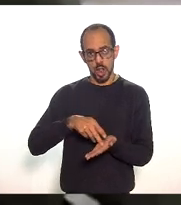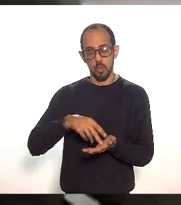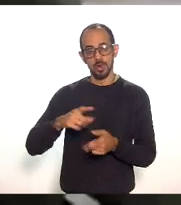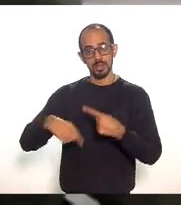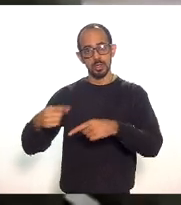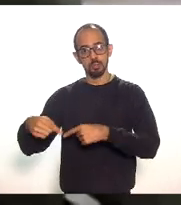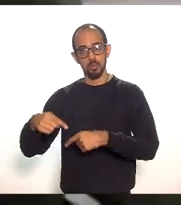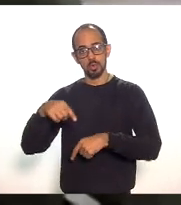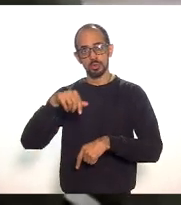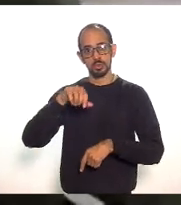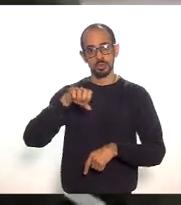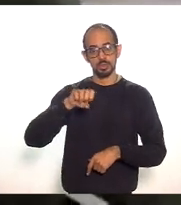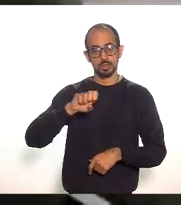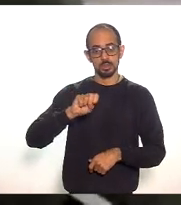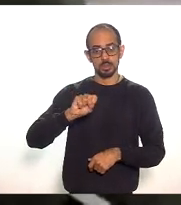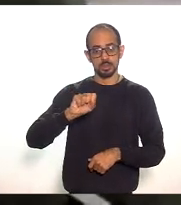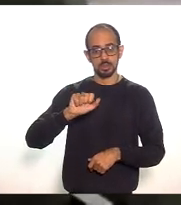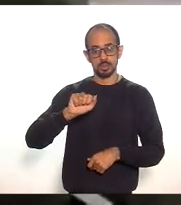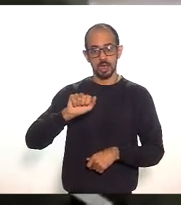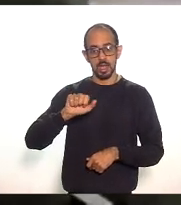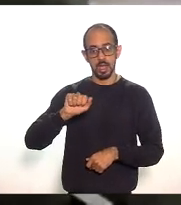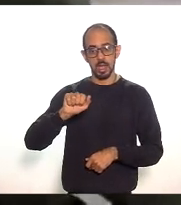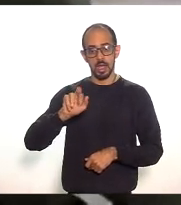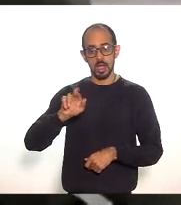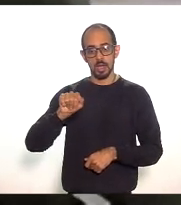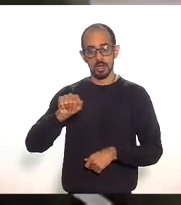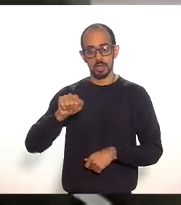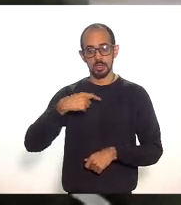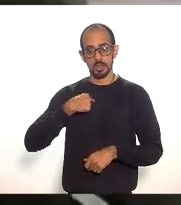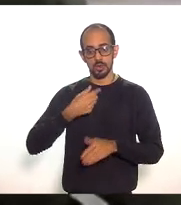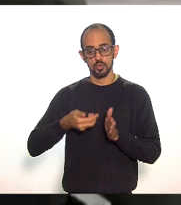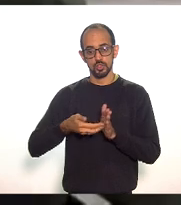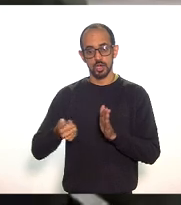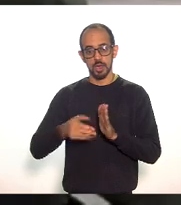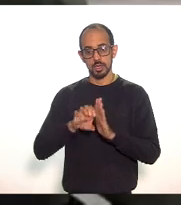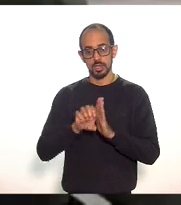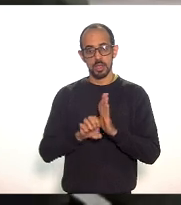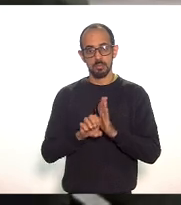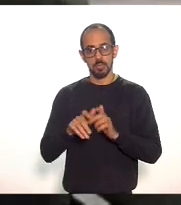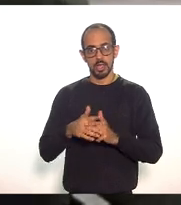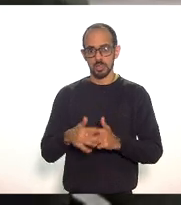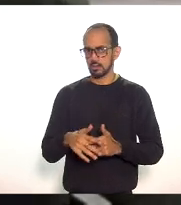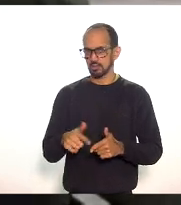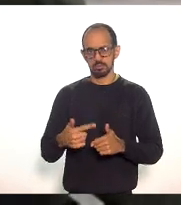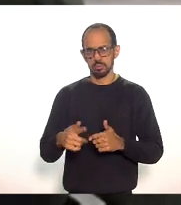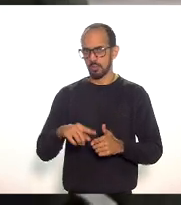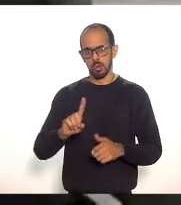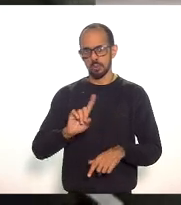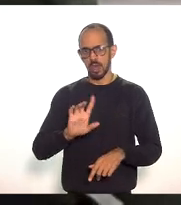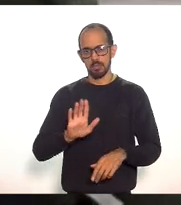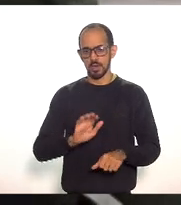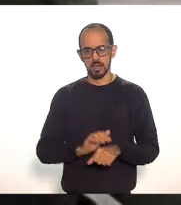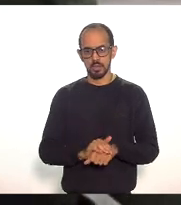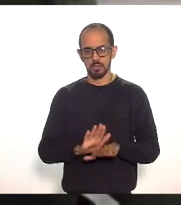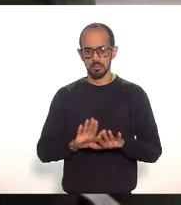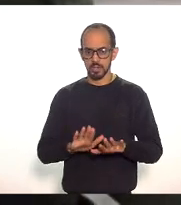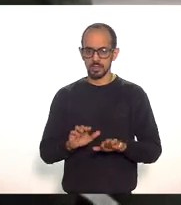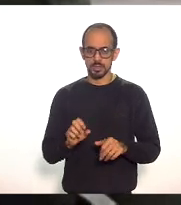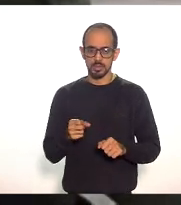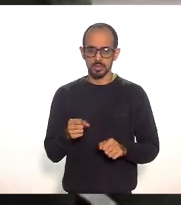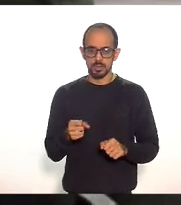da indicação Saara, eu retiraria imediatamente a minha emenda. Tá? Não há problema nenhum. Mas, diante